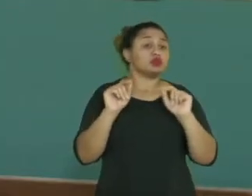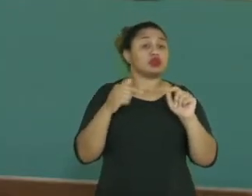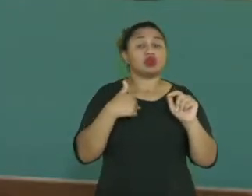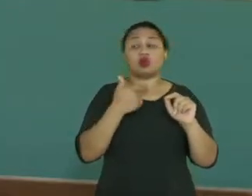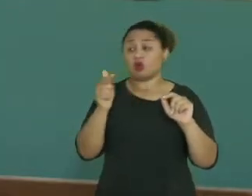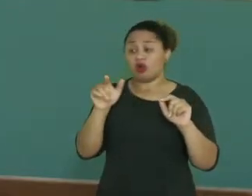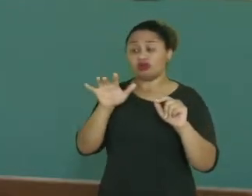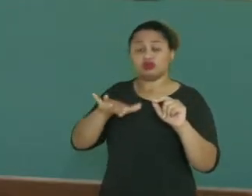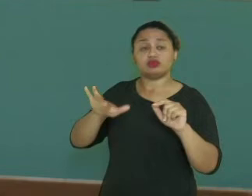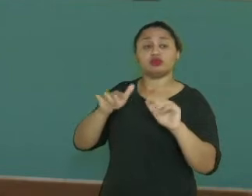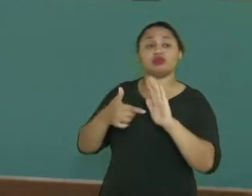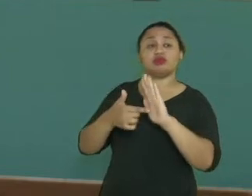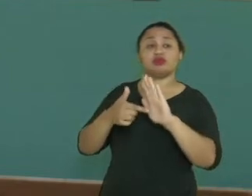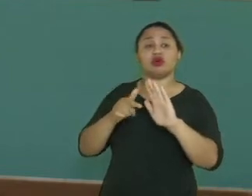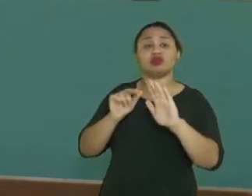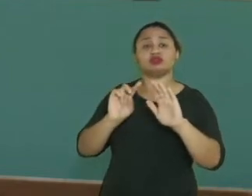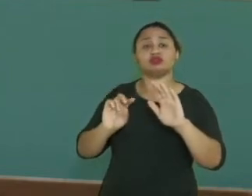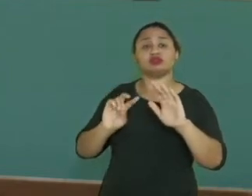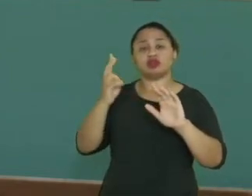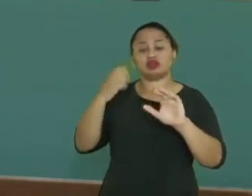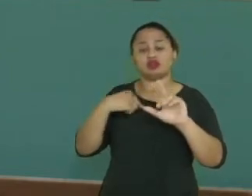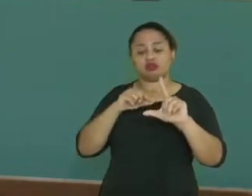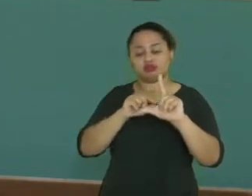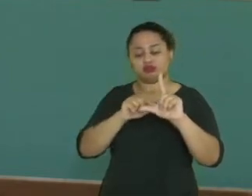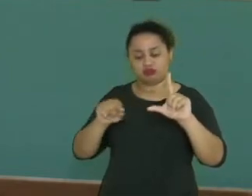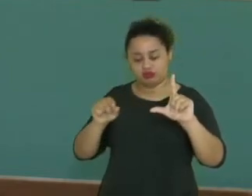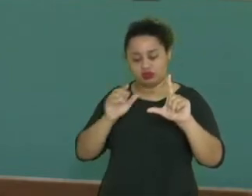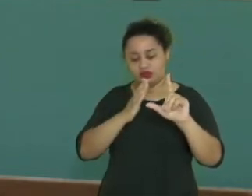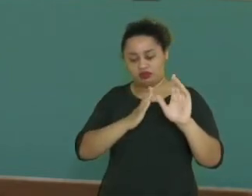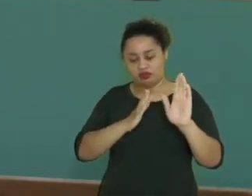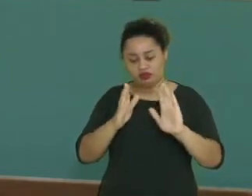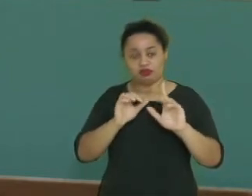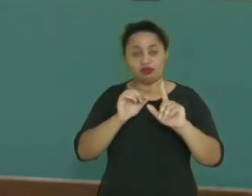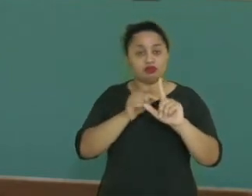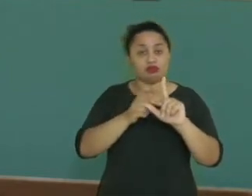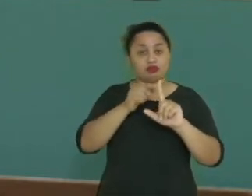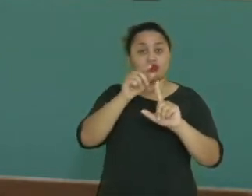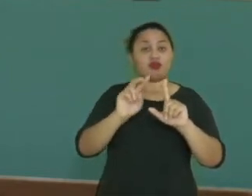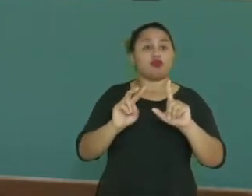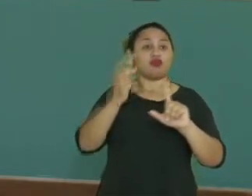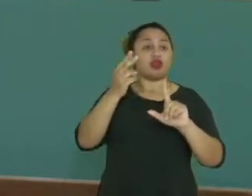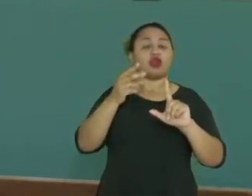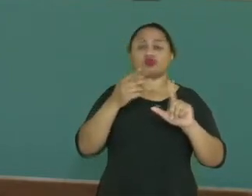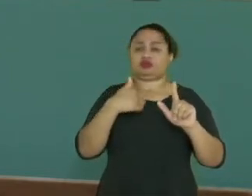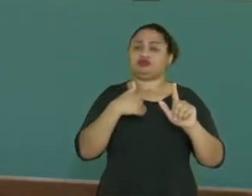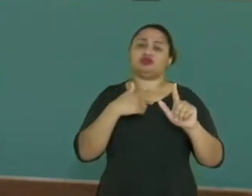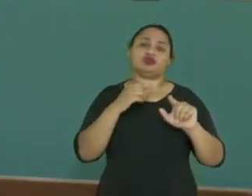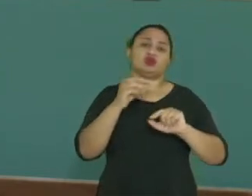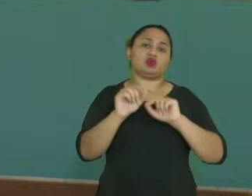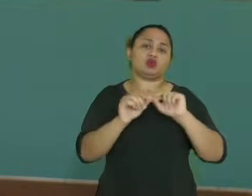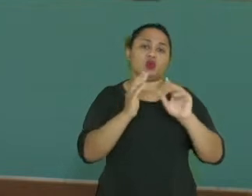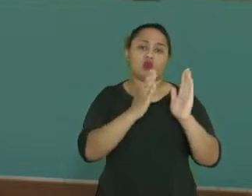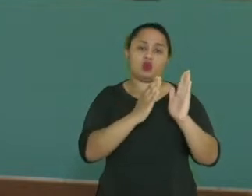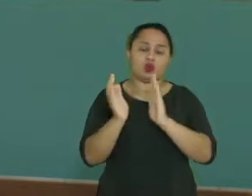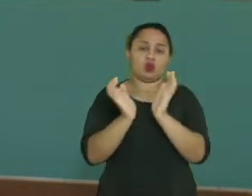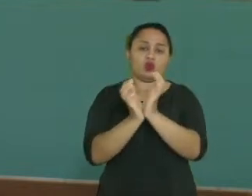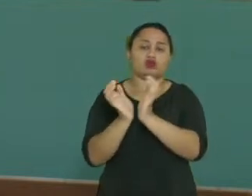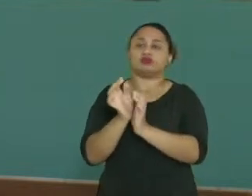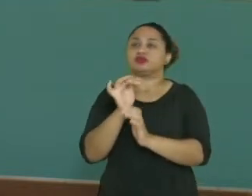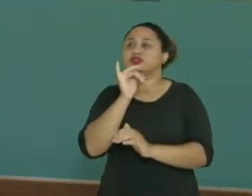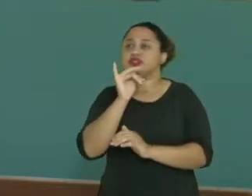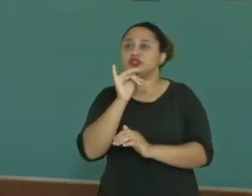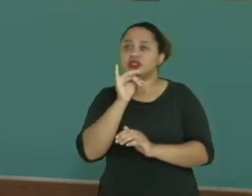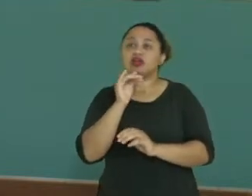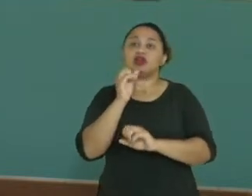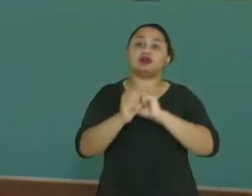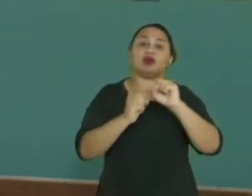outro eixo representa os valores. Então, essa comparação também é importante, principalmente quando você faz uma comparação, por exemplo, em relação ao